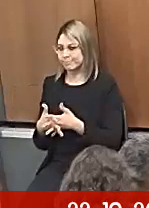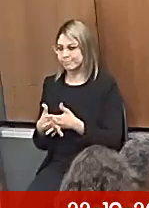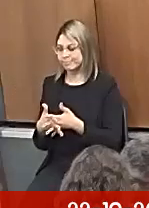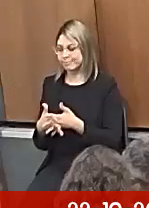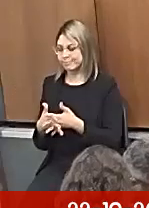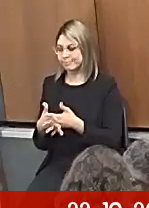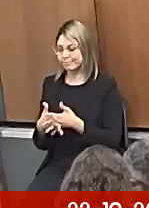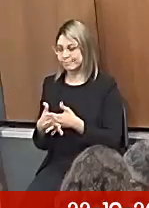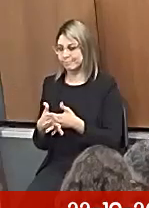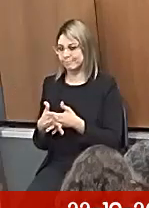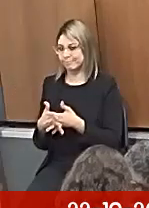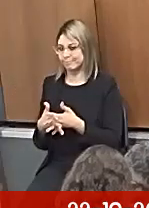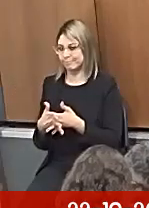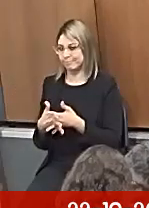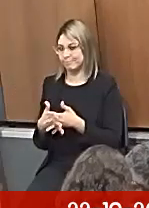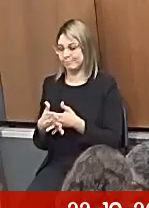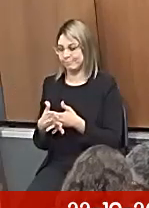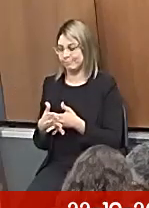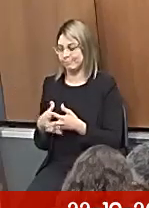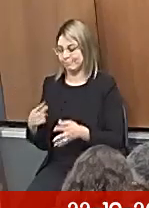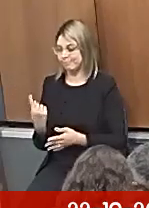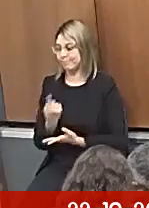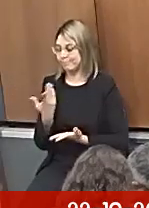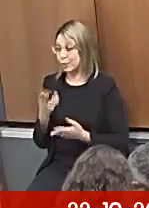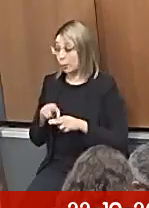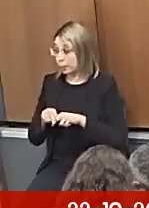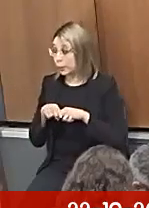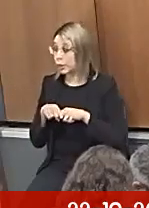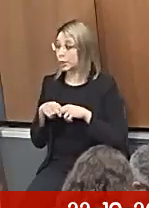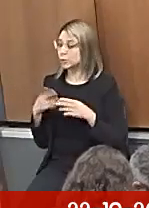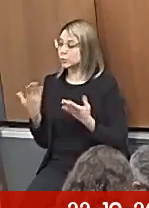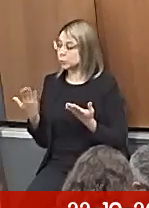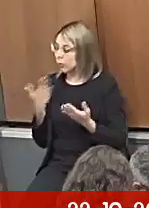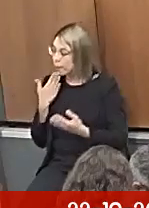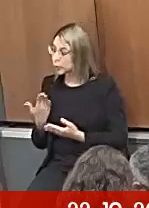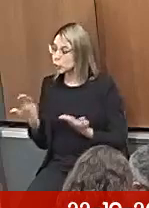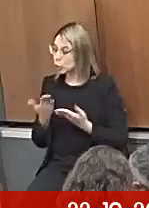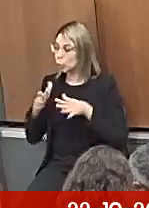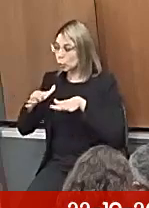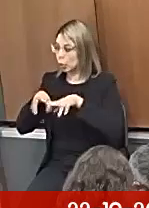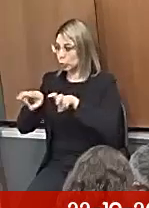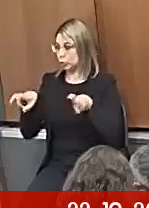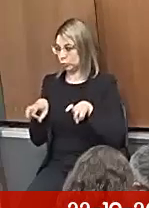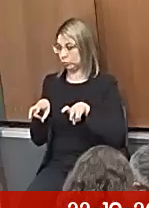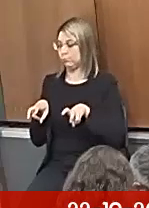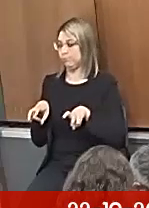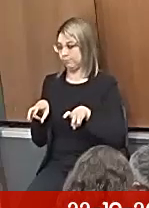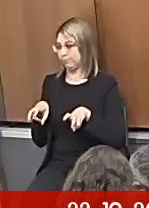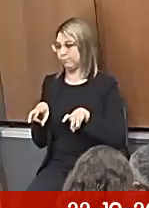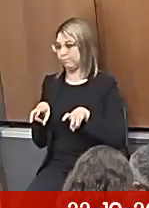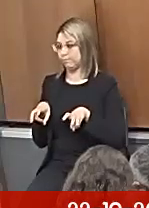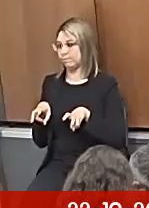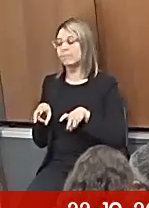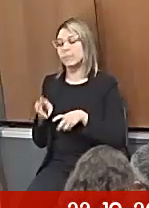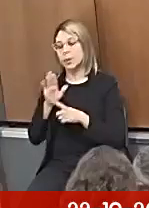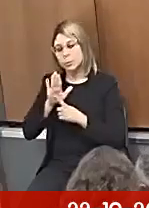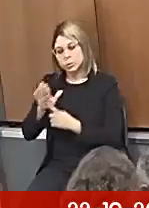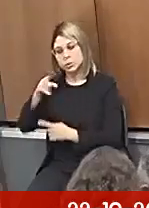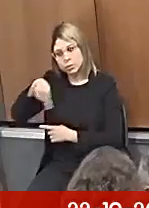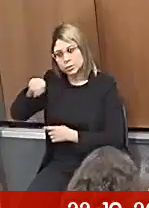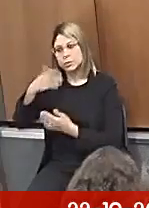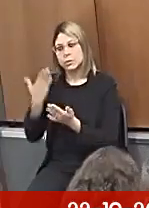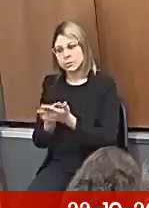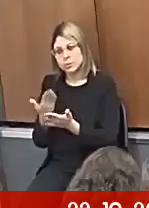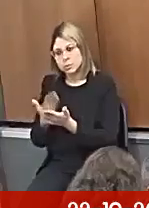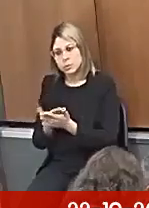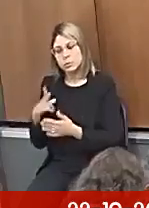nosso meio, e por isso a gente chamou essa audiência pública aqui para dar às escolas particulares de Belo